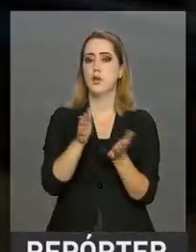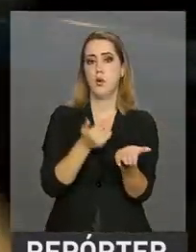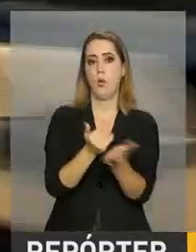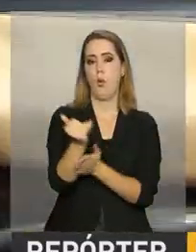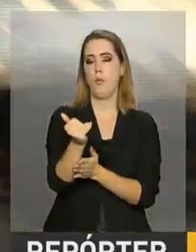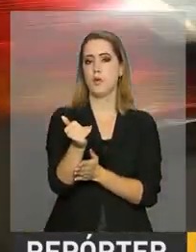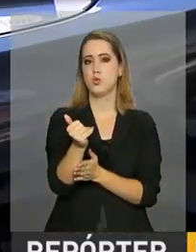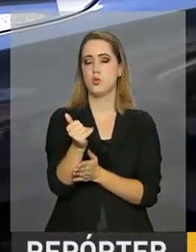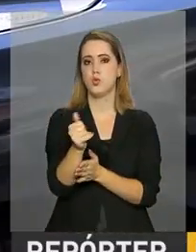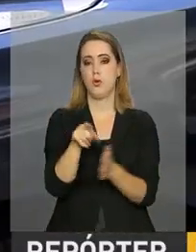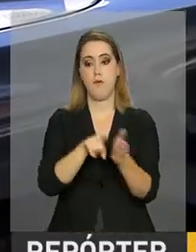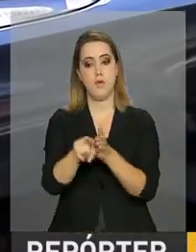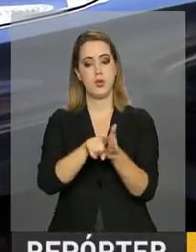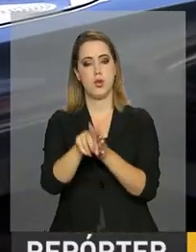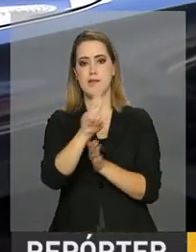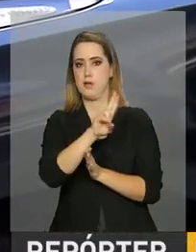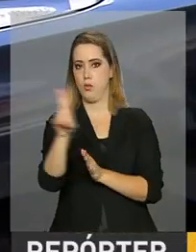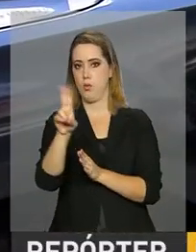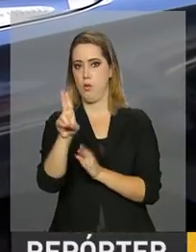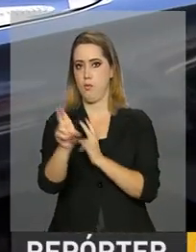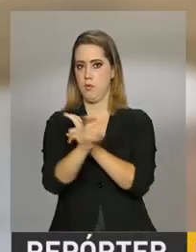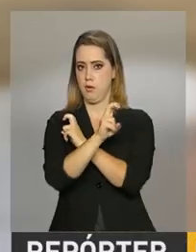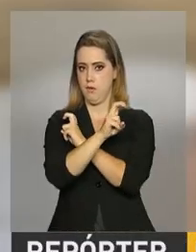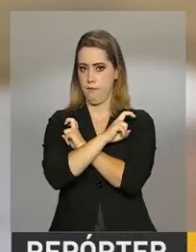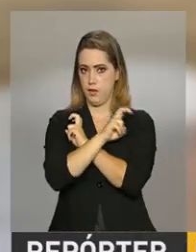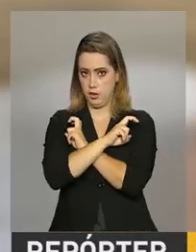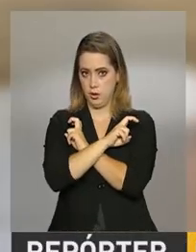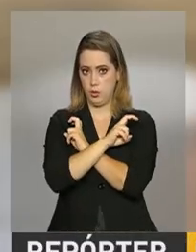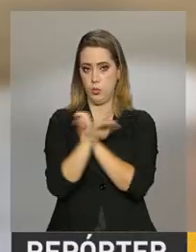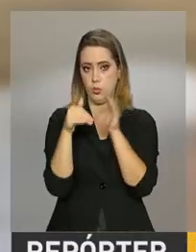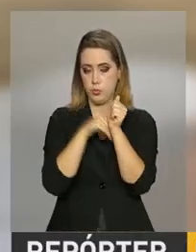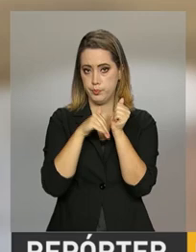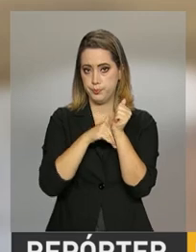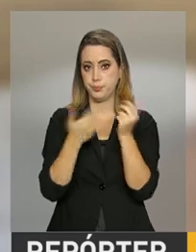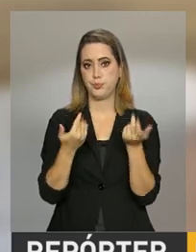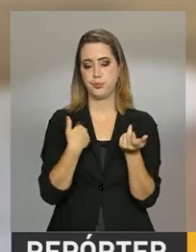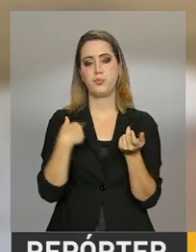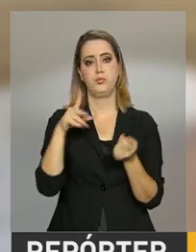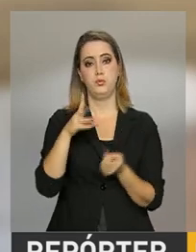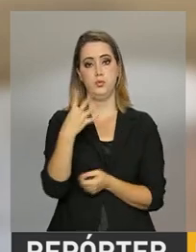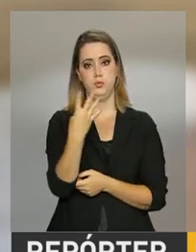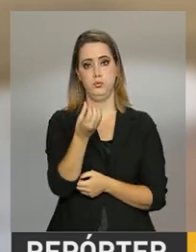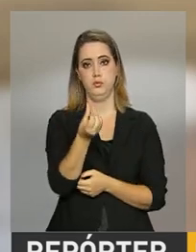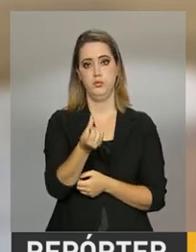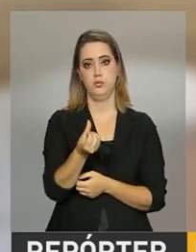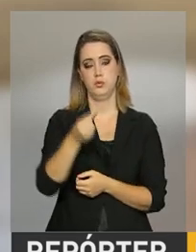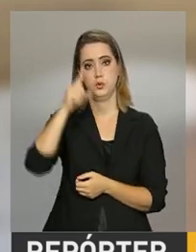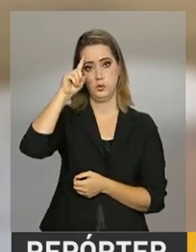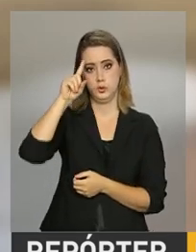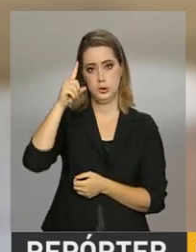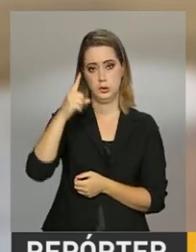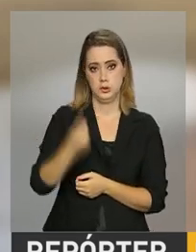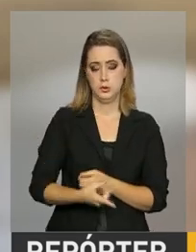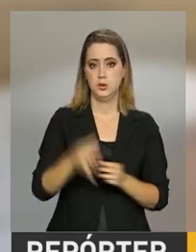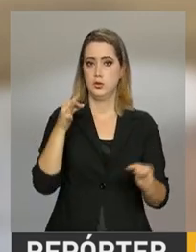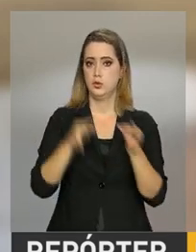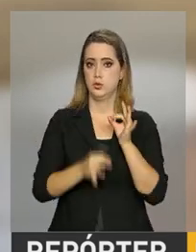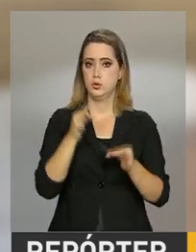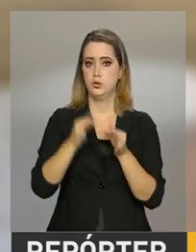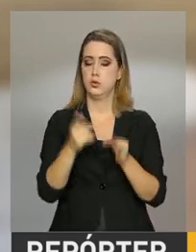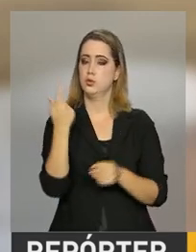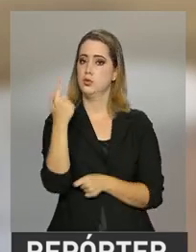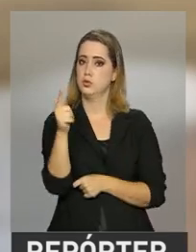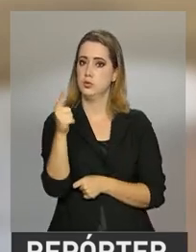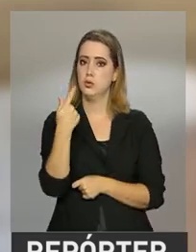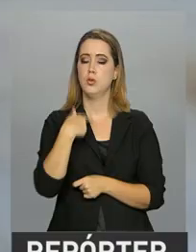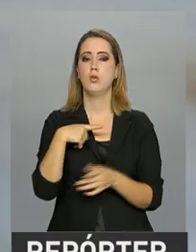110 policiais federais cumprem 46 ordens judiciais expedidas pela Justiça Federal de Itumbiara, em Goiás.